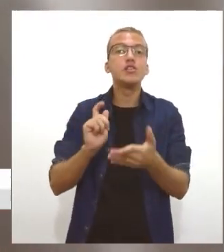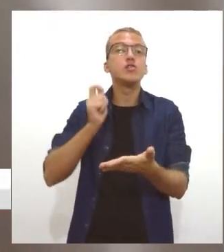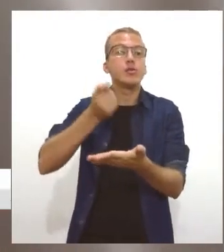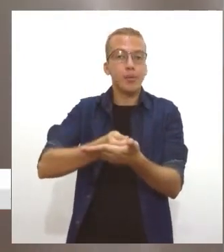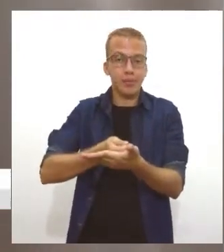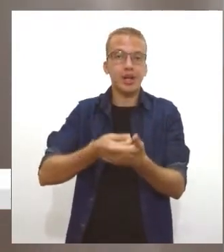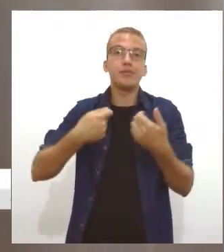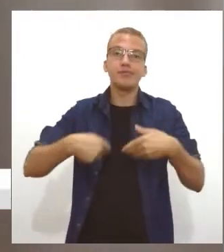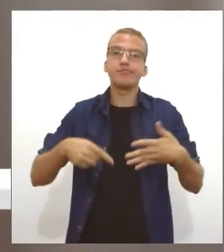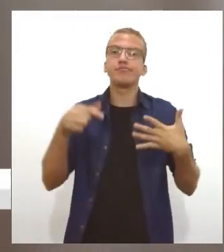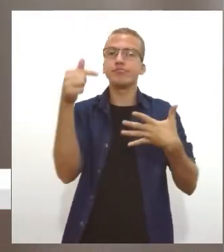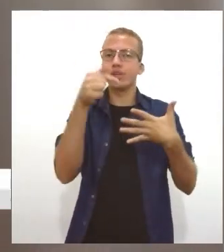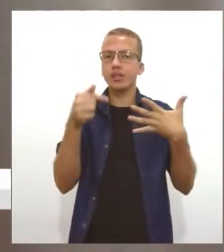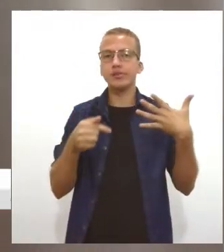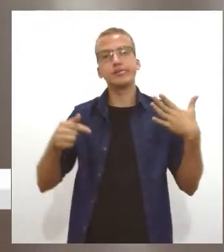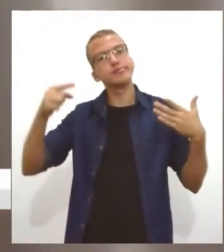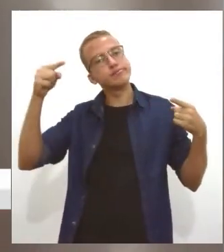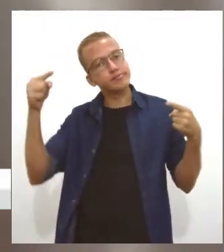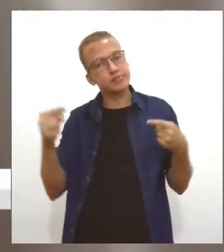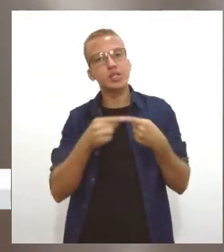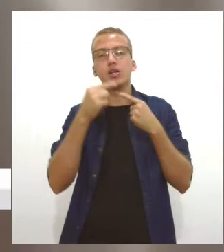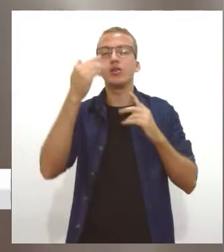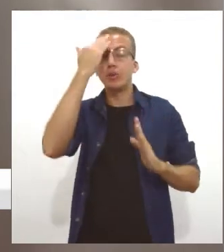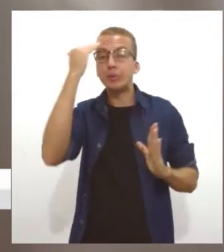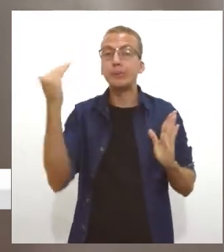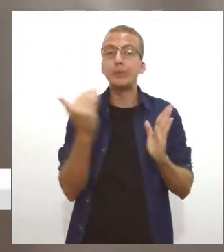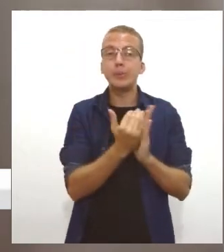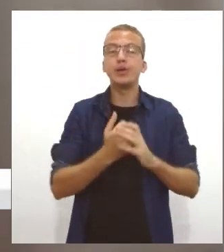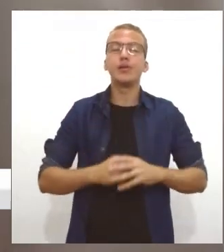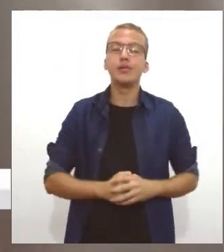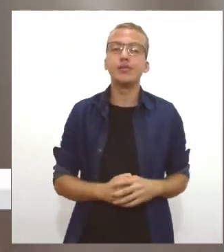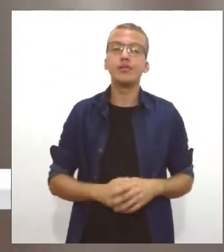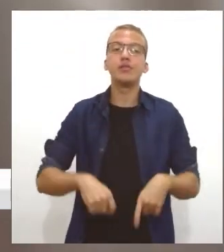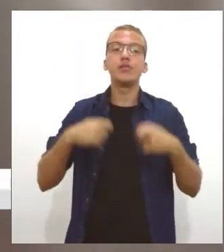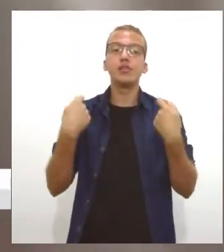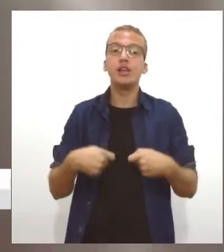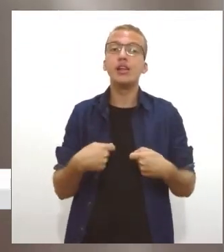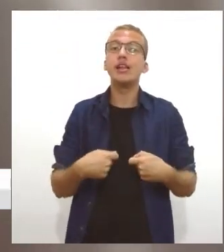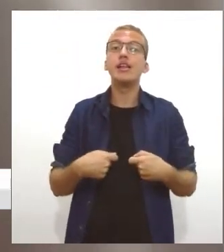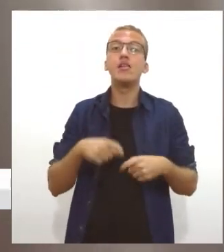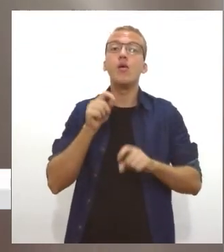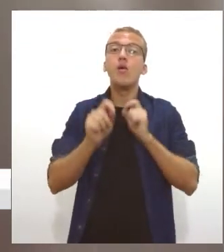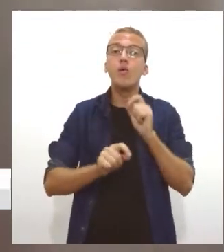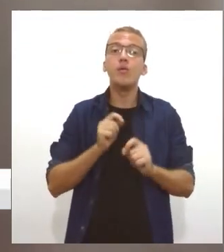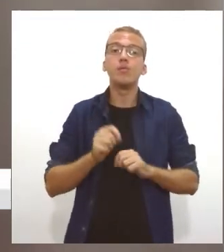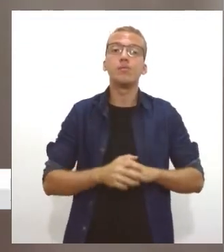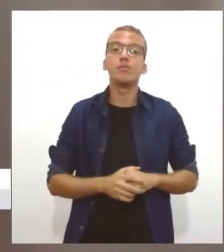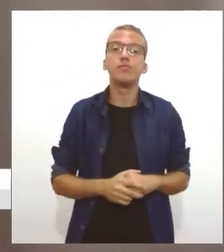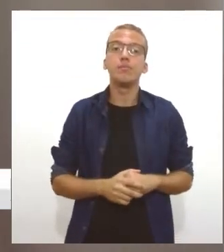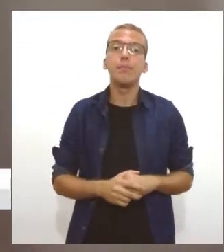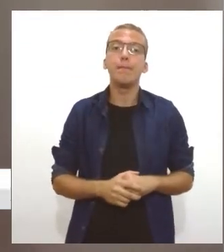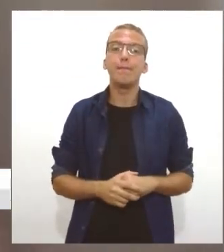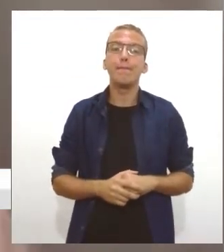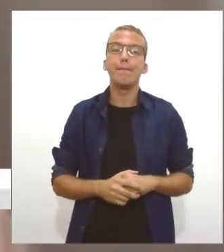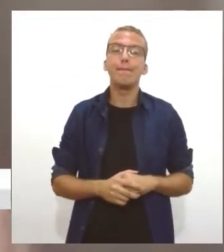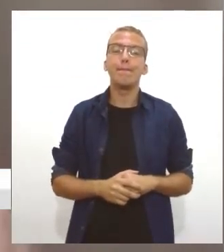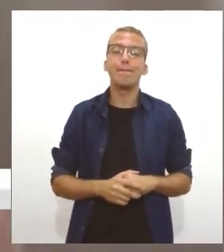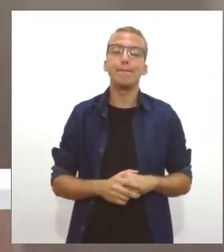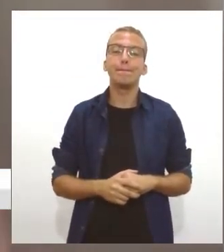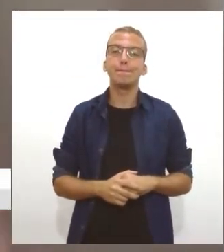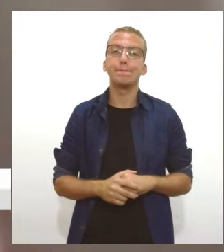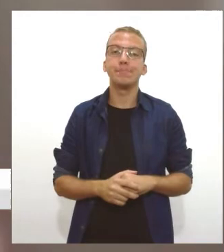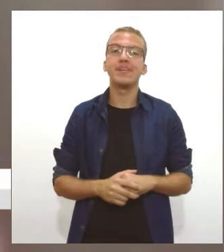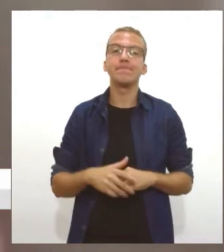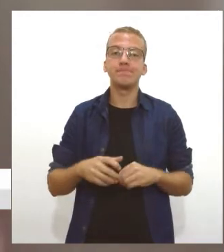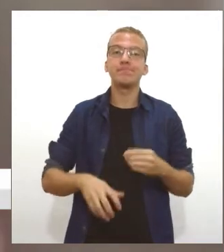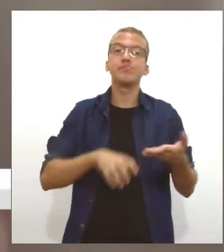E aqui eu faço uma ressalva importante, porque é imprescindível que haja uma interligação entre os órgãos que compõem